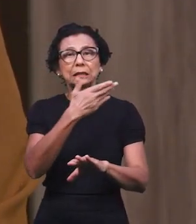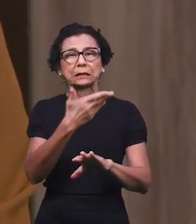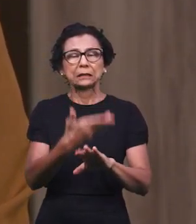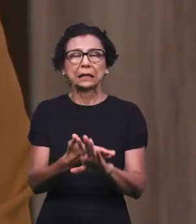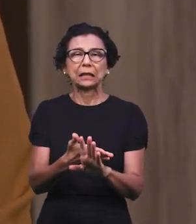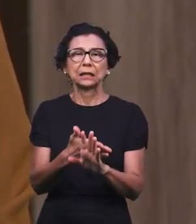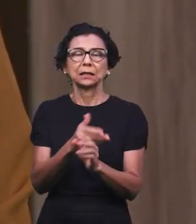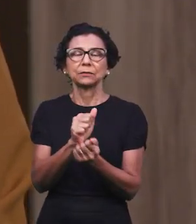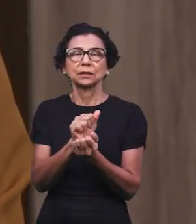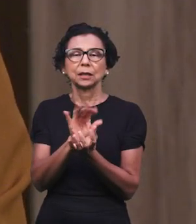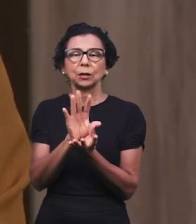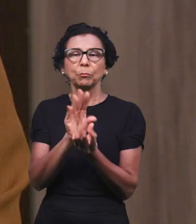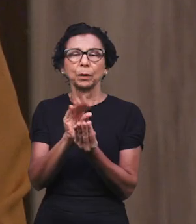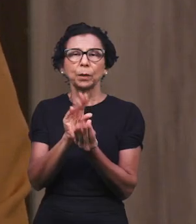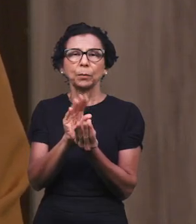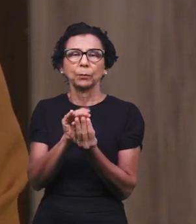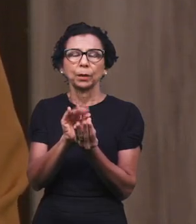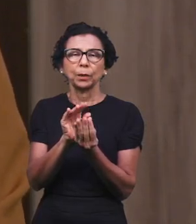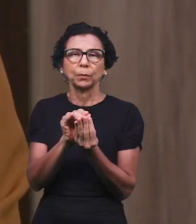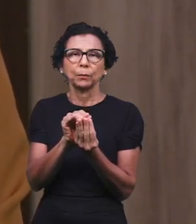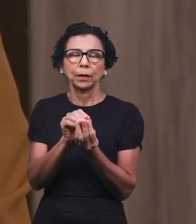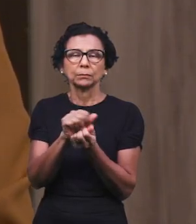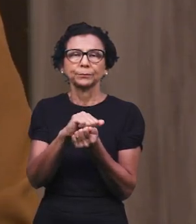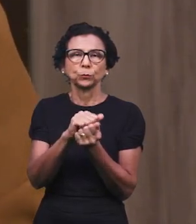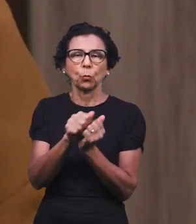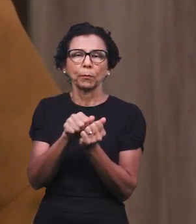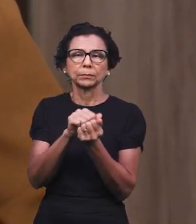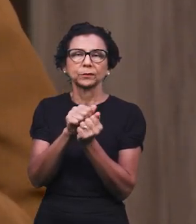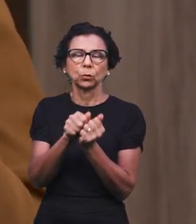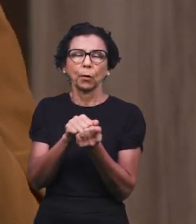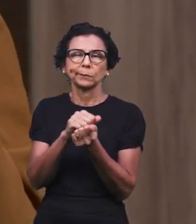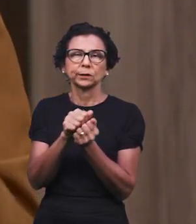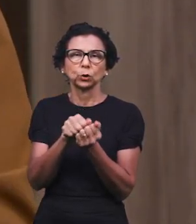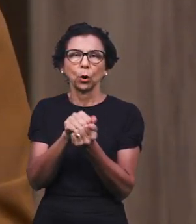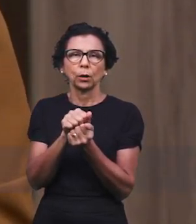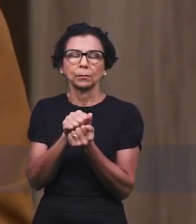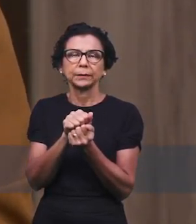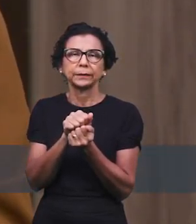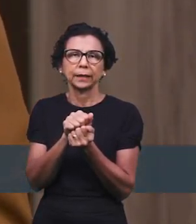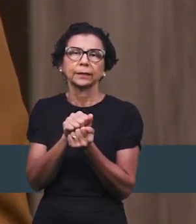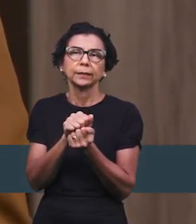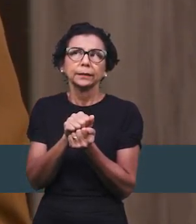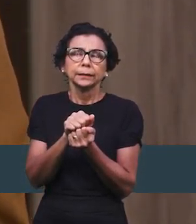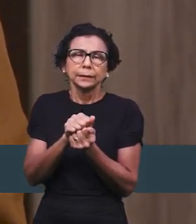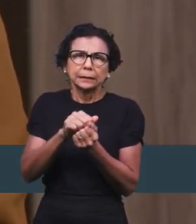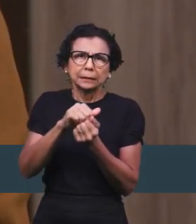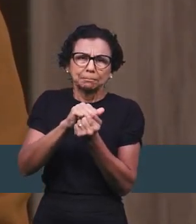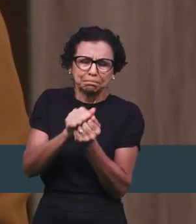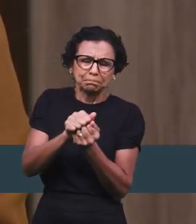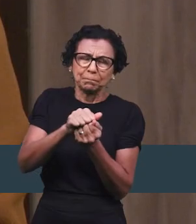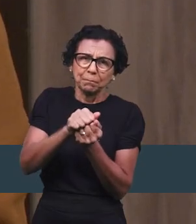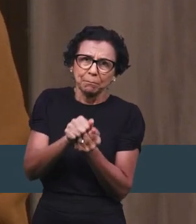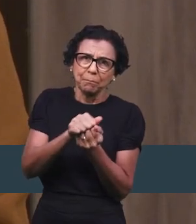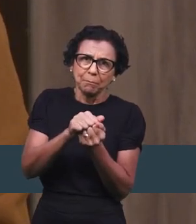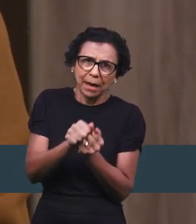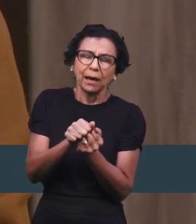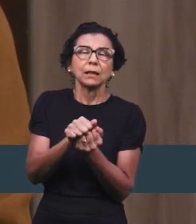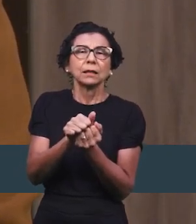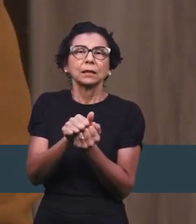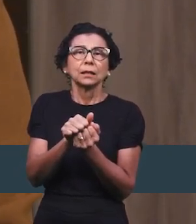sua gengiva está inchada, está inflamada, está vermelha. Ela precisa dessa oxigenação, porque essa própria oxigenação vai fazer